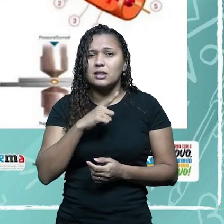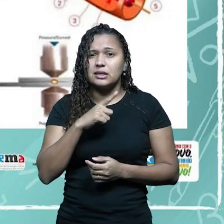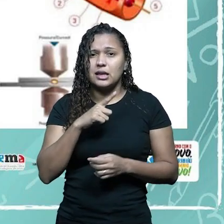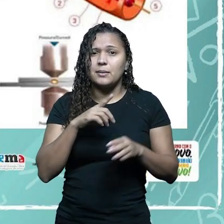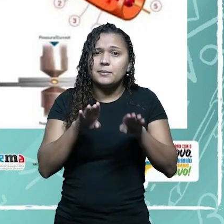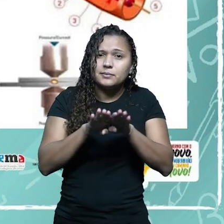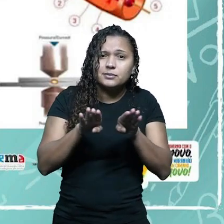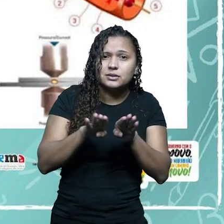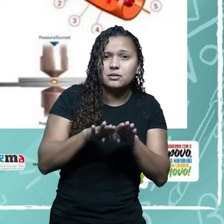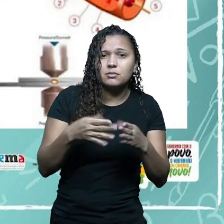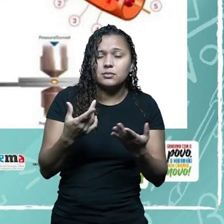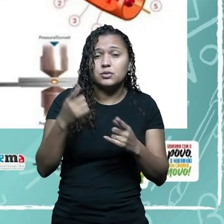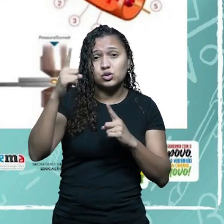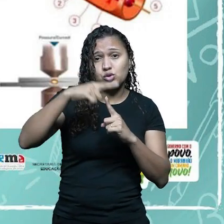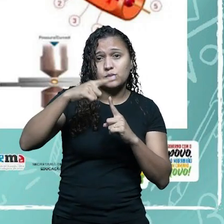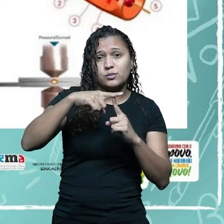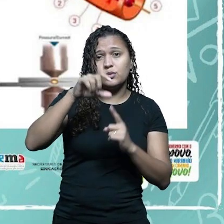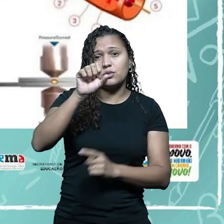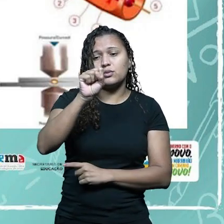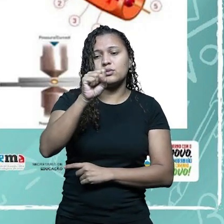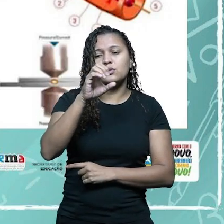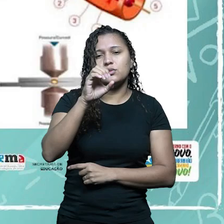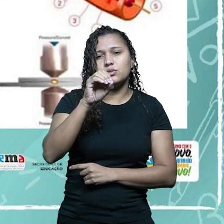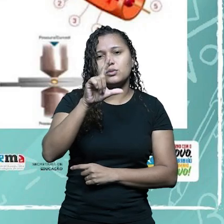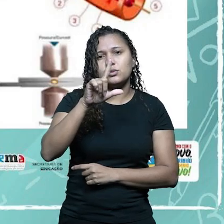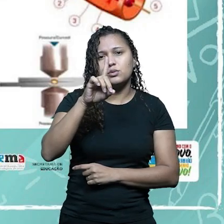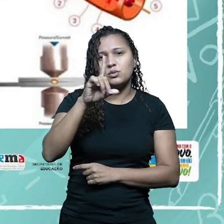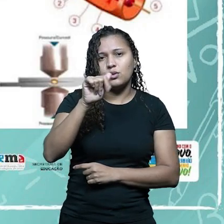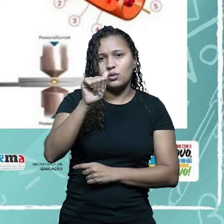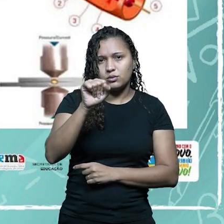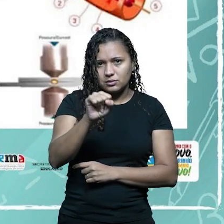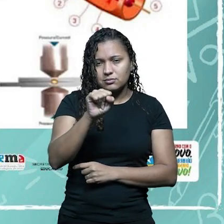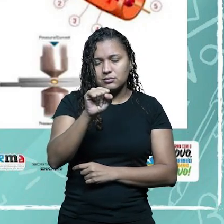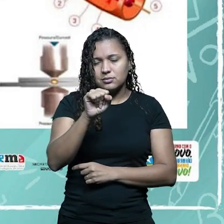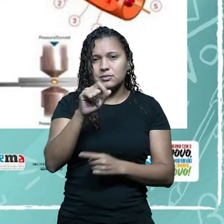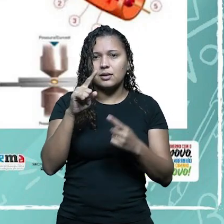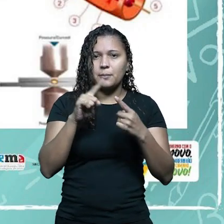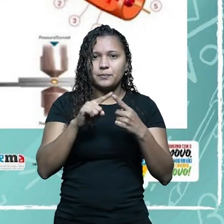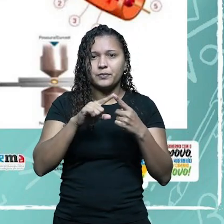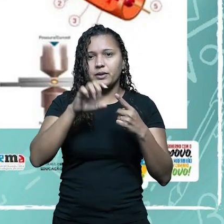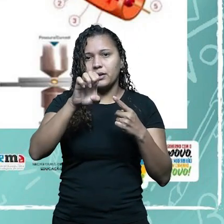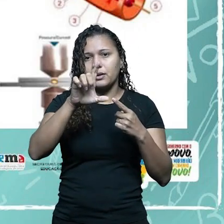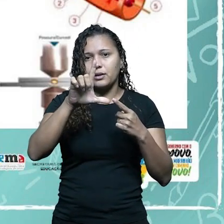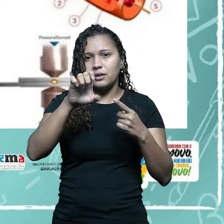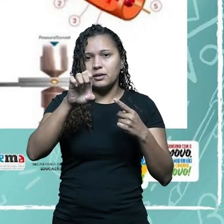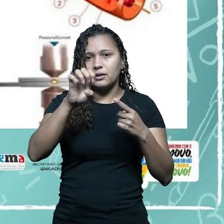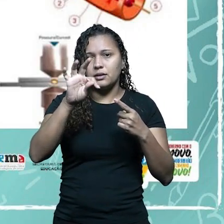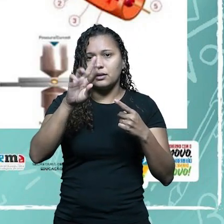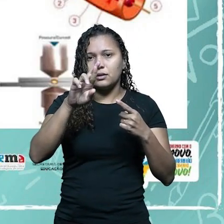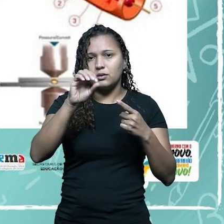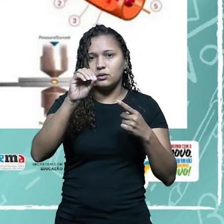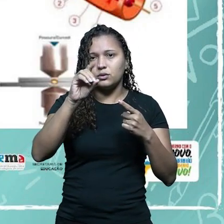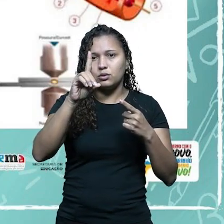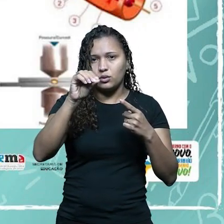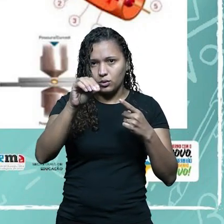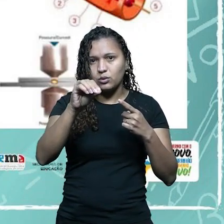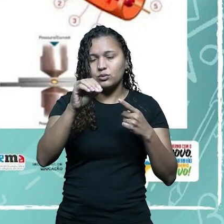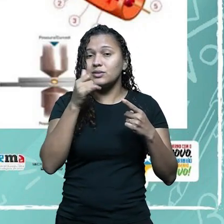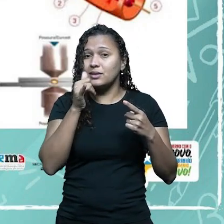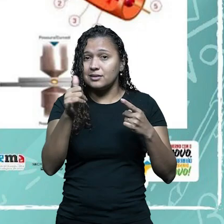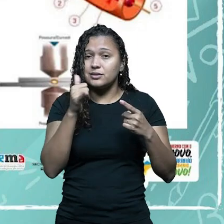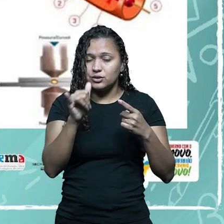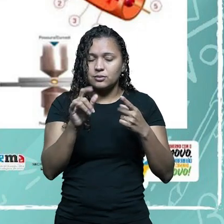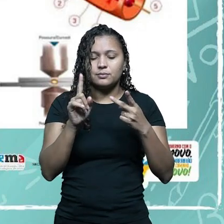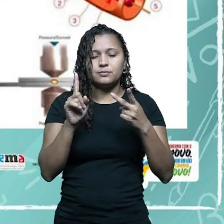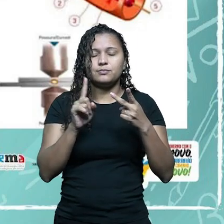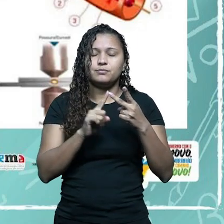algumas figuras, e também nós temos os tipos de solda, que são o de eletrodo, que é